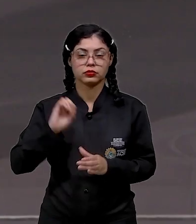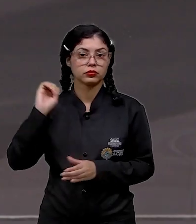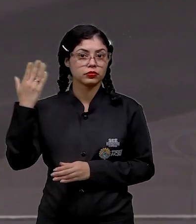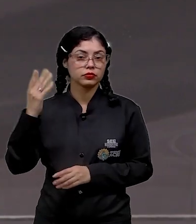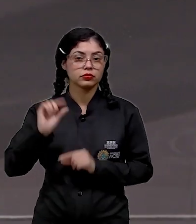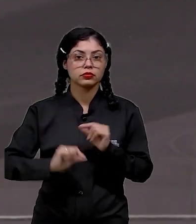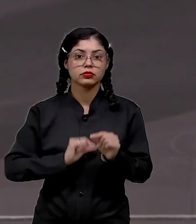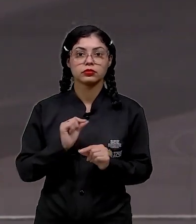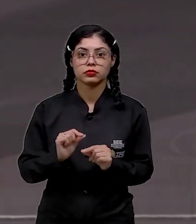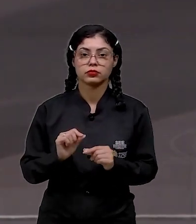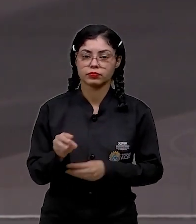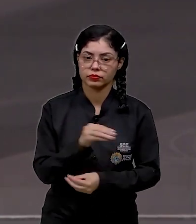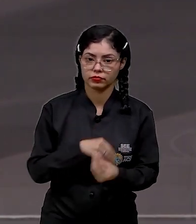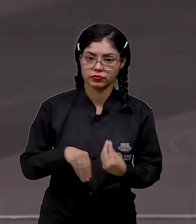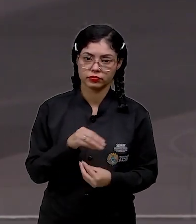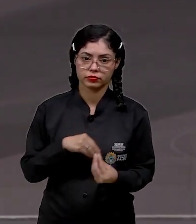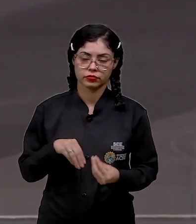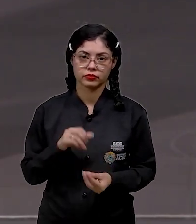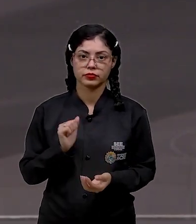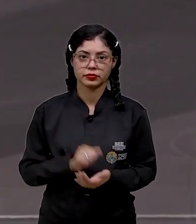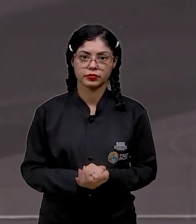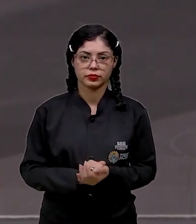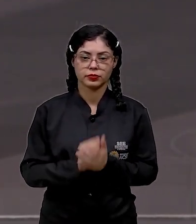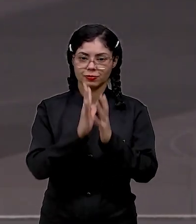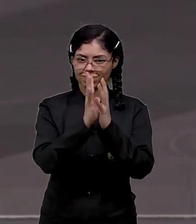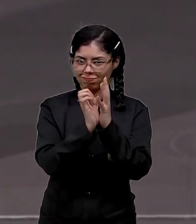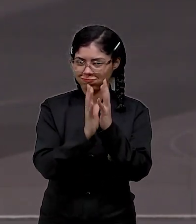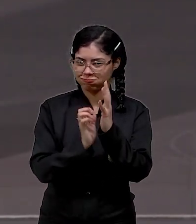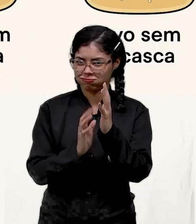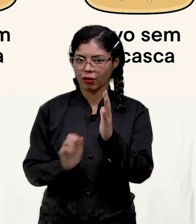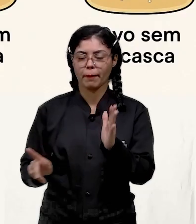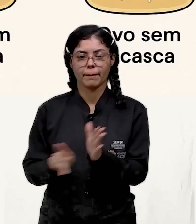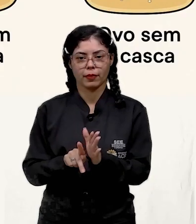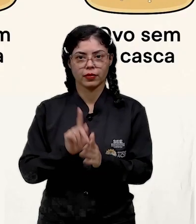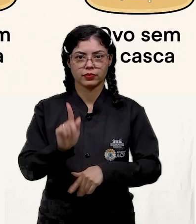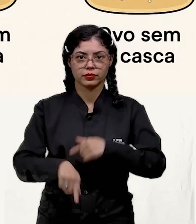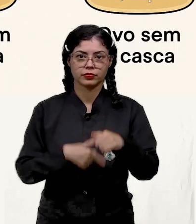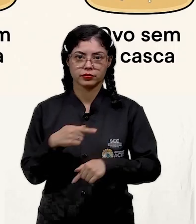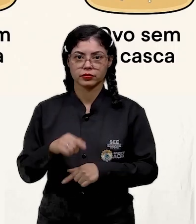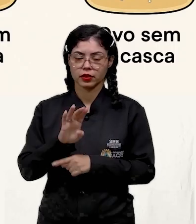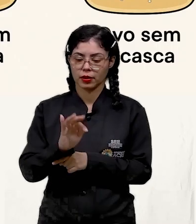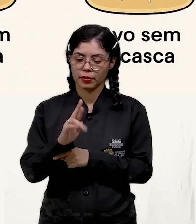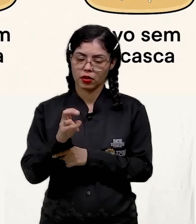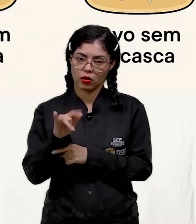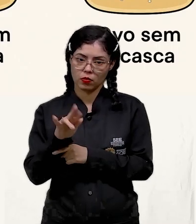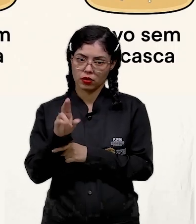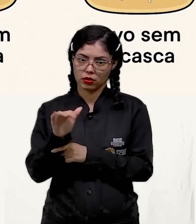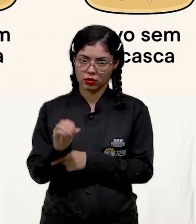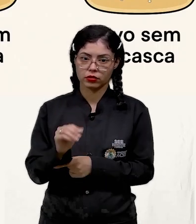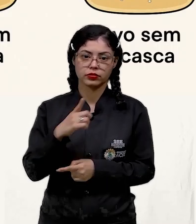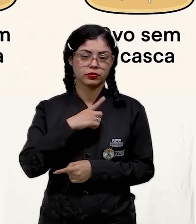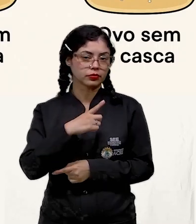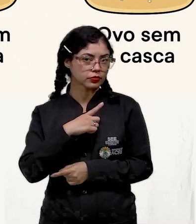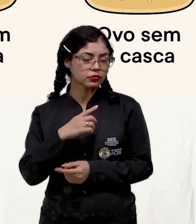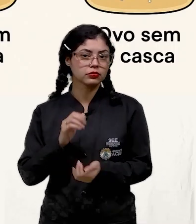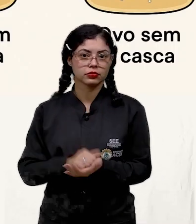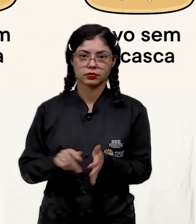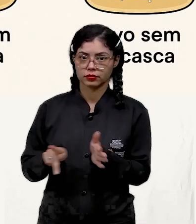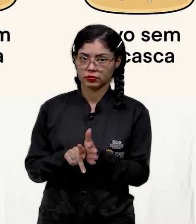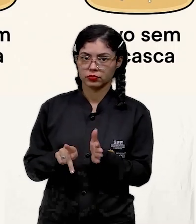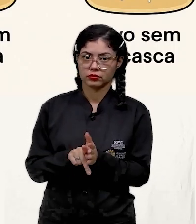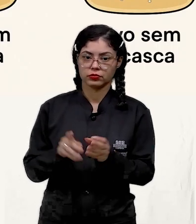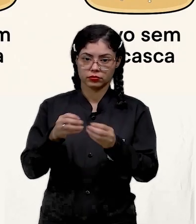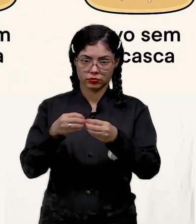quê? Uma reação de corrosão química entre o carbonato de cálcio, né, que tem ali na casca do ovo, tá,